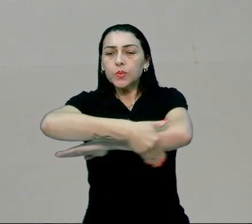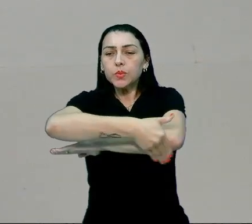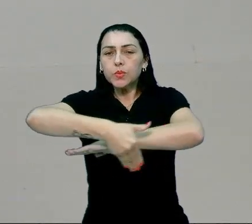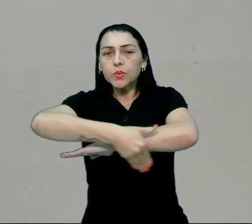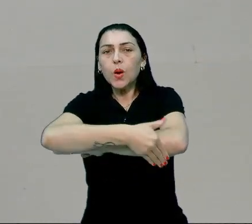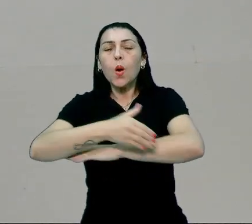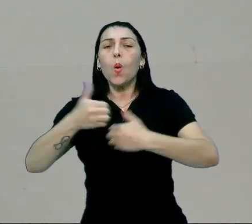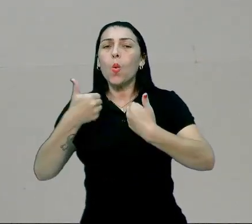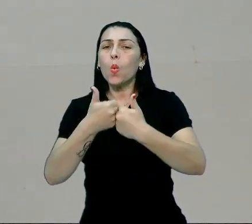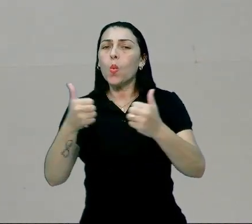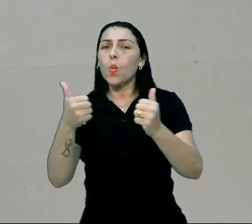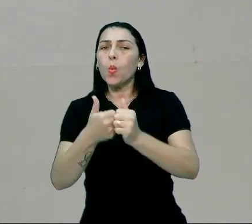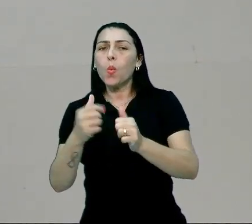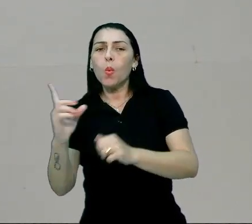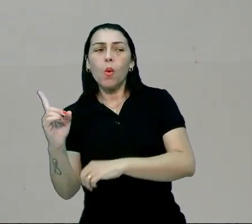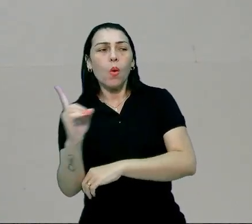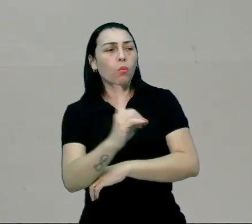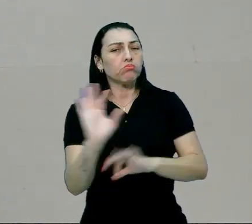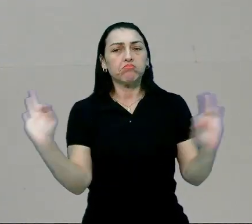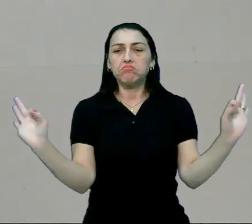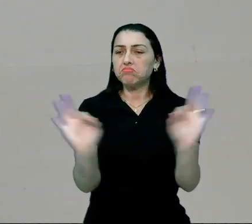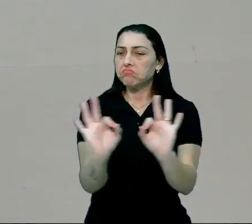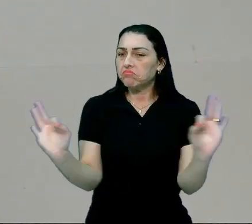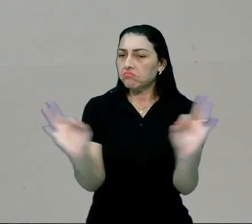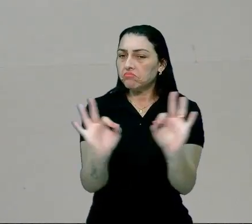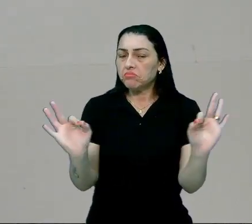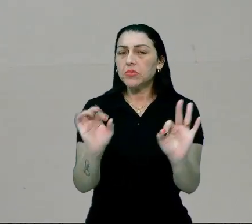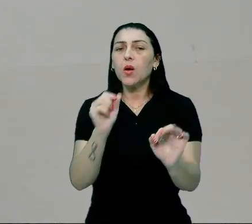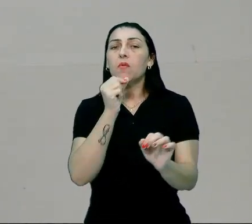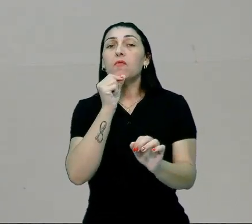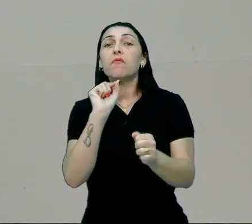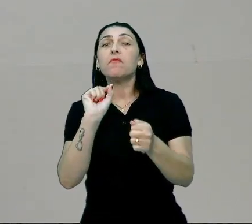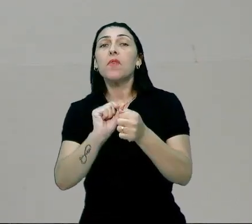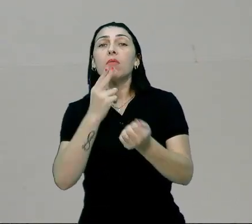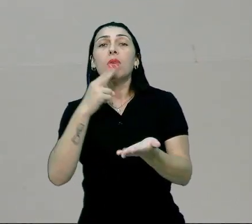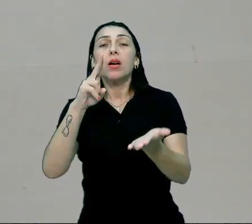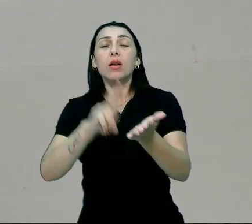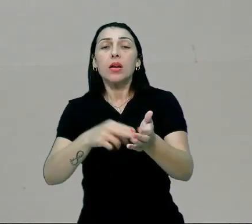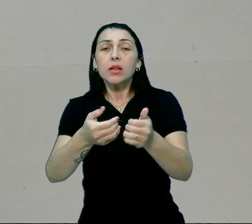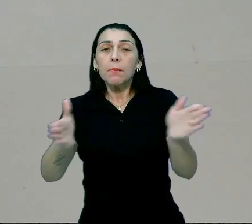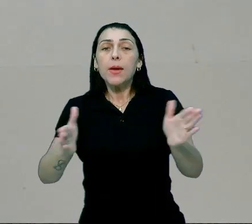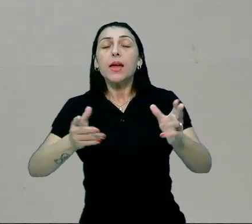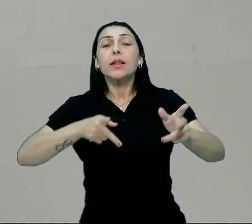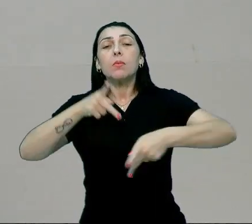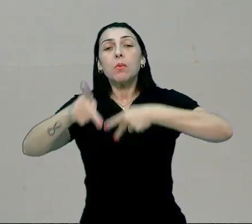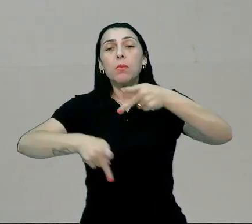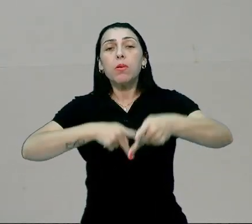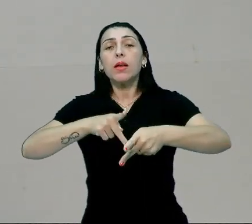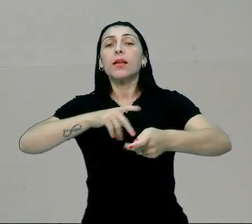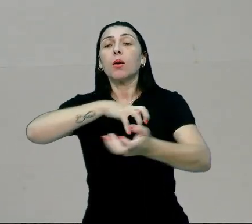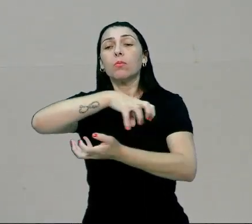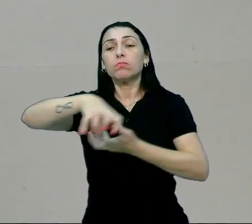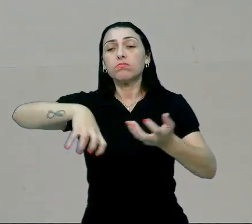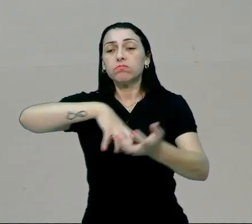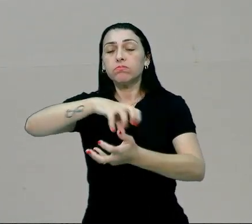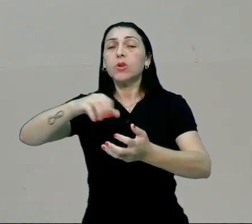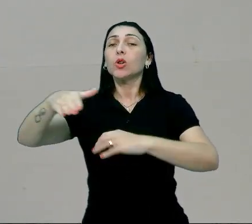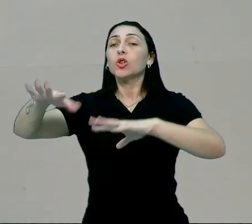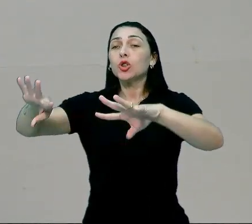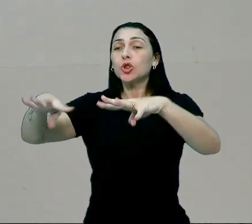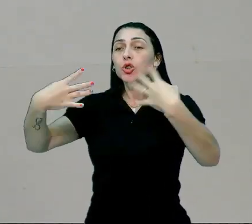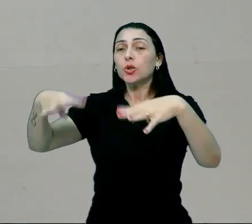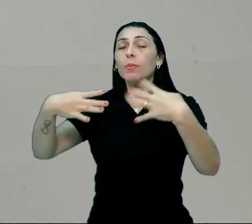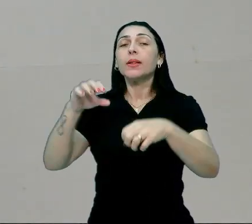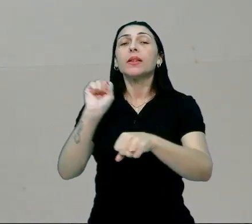Às vezes, o ônibus não passa mais no meu bairro. E aí eu faço uma carta aberta à população para se mobilizar e chamar a